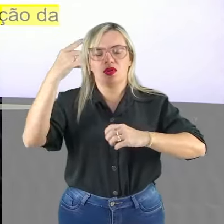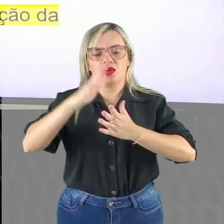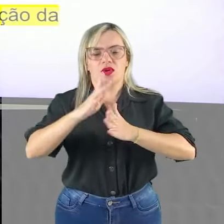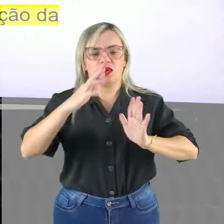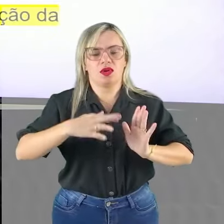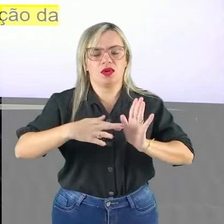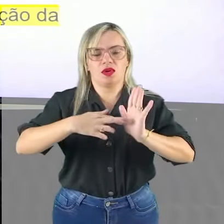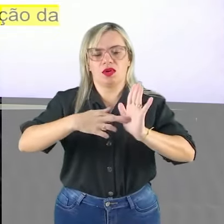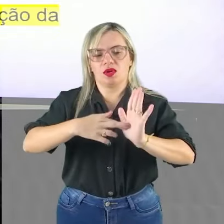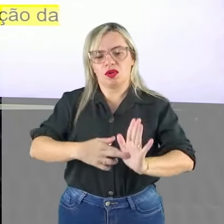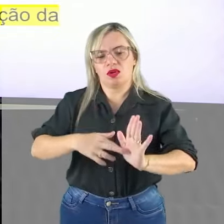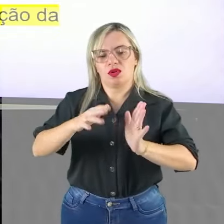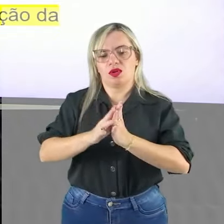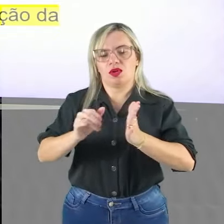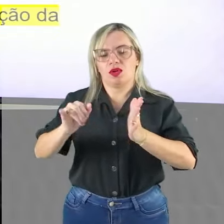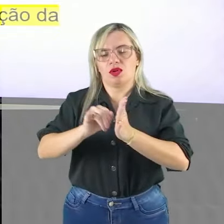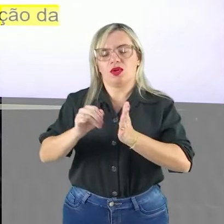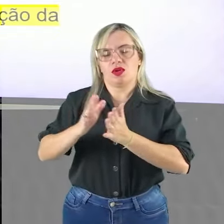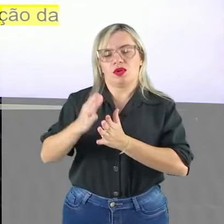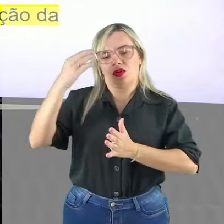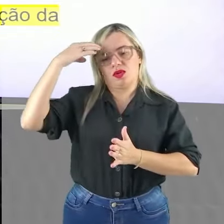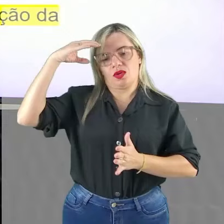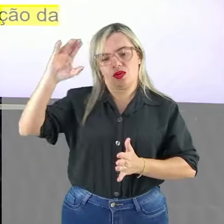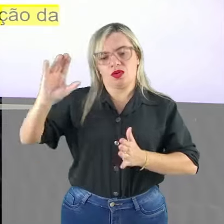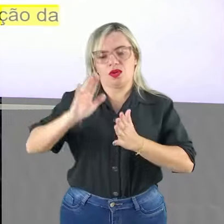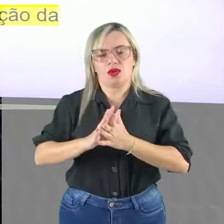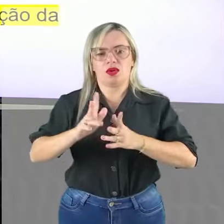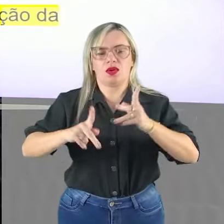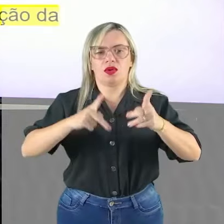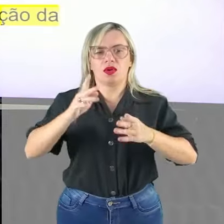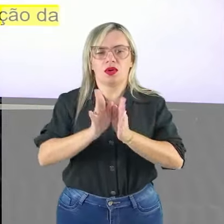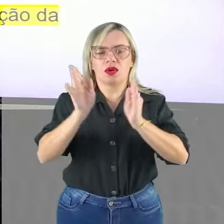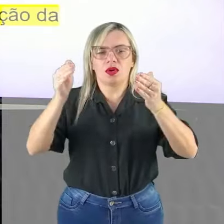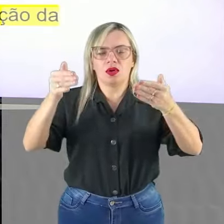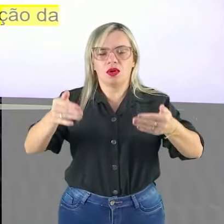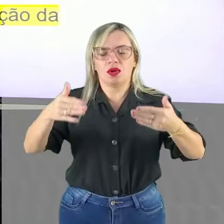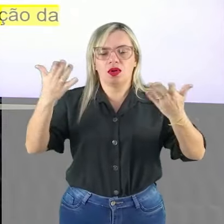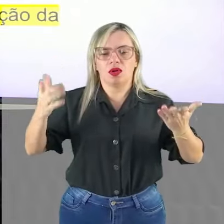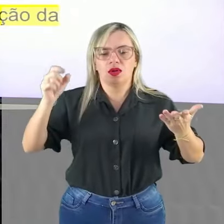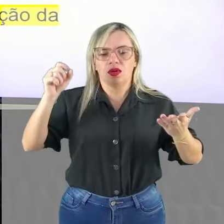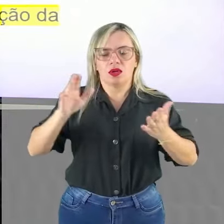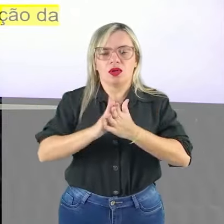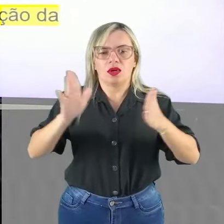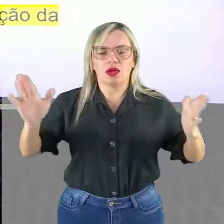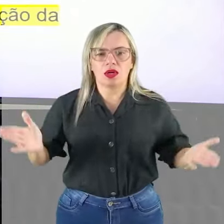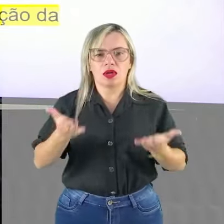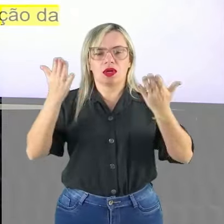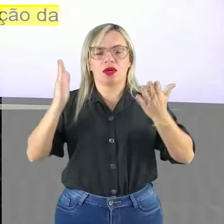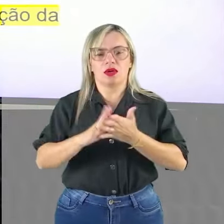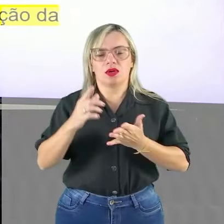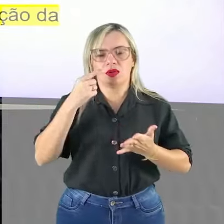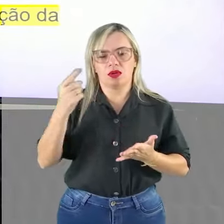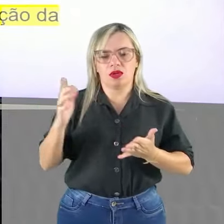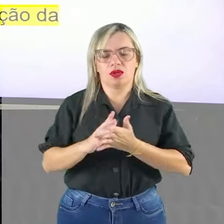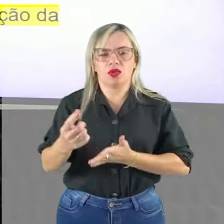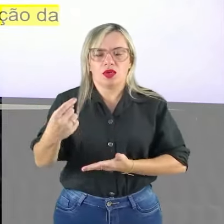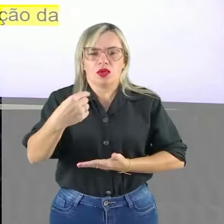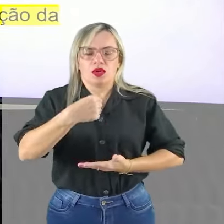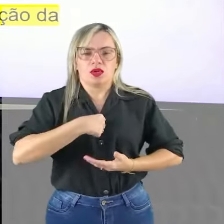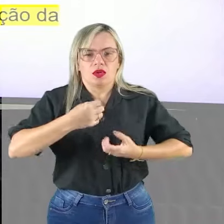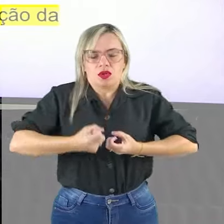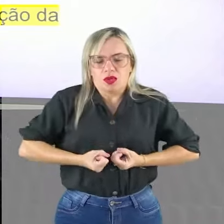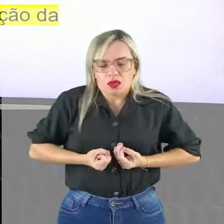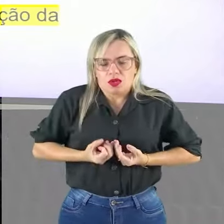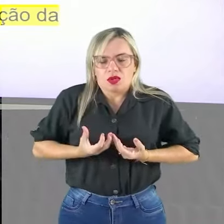representação da identidade cultural de um povo Observe aqui o que que ela enaltece né que que o eu poético